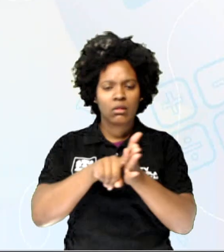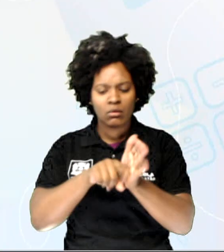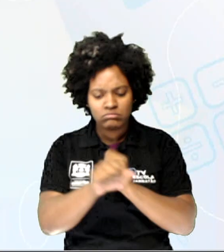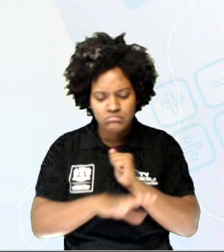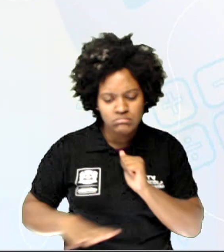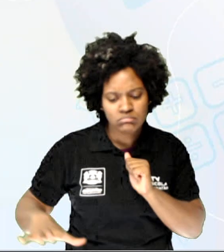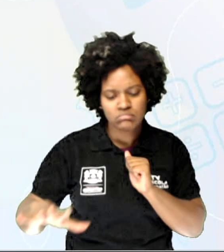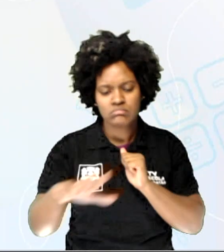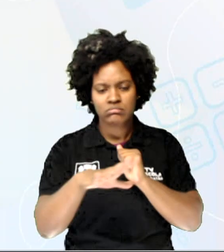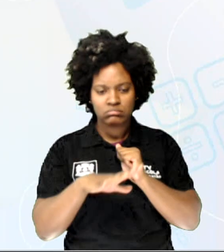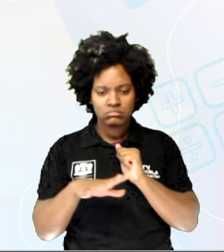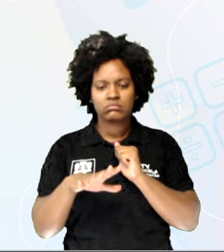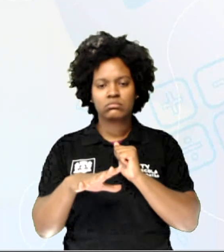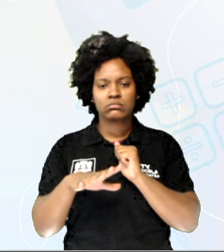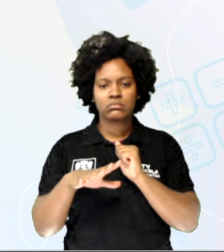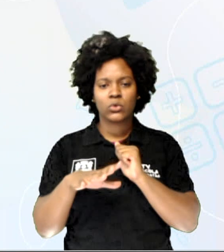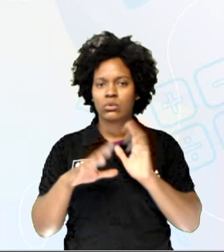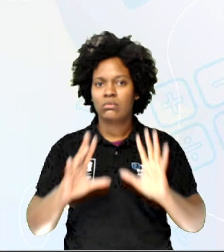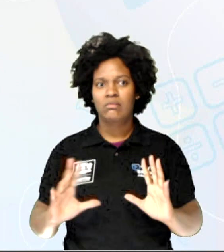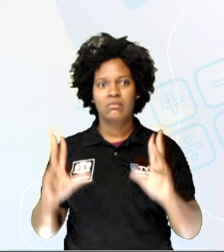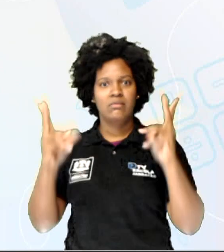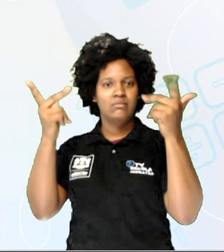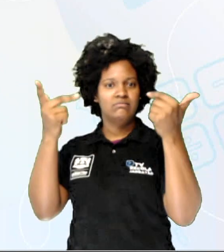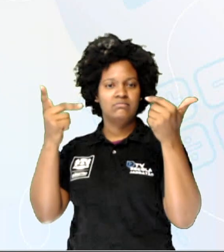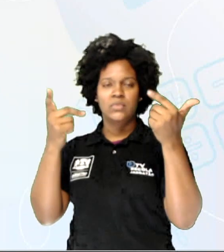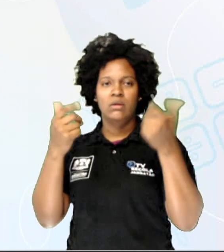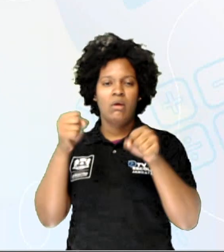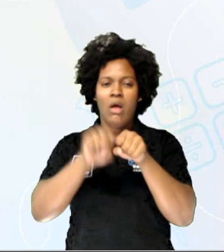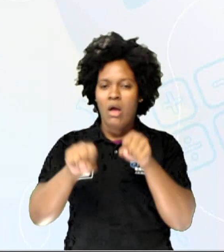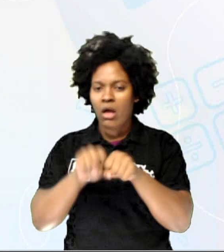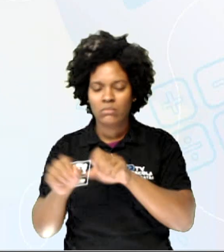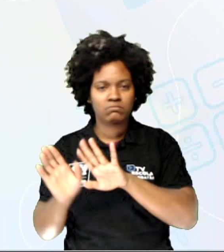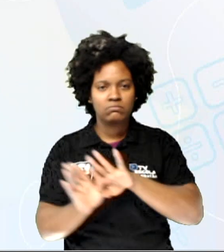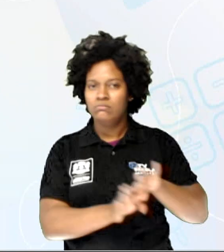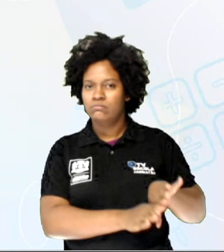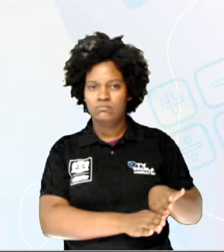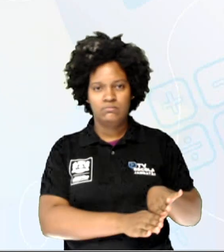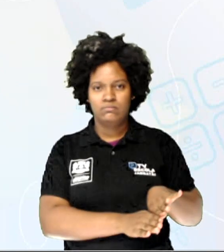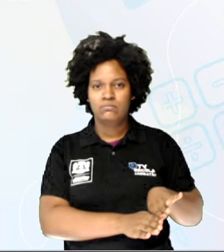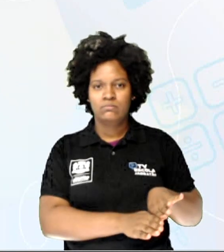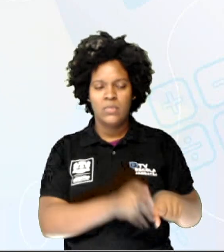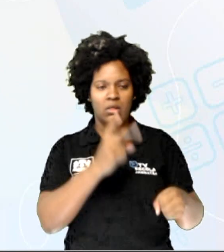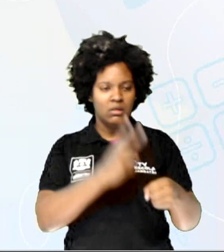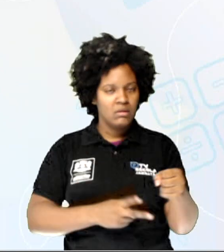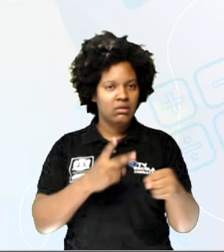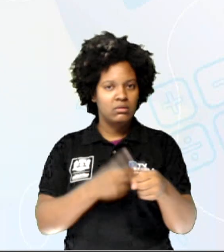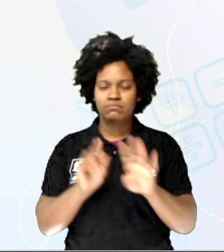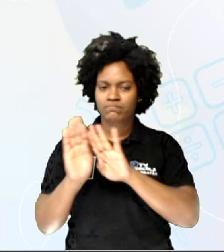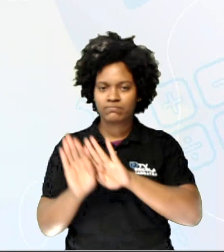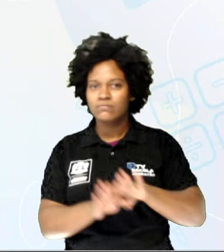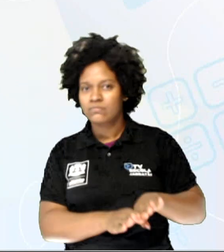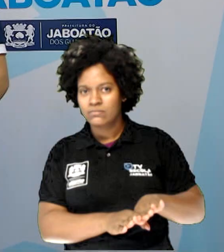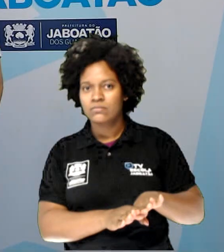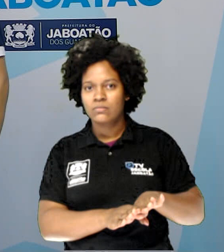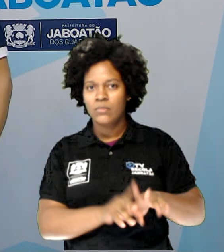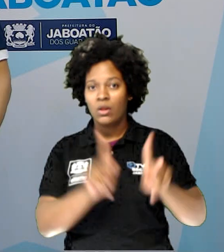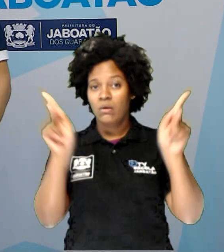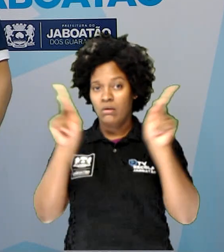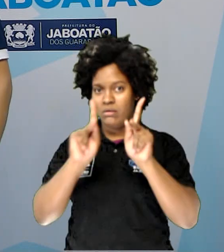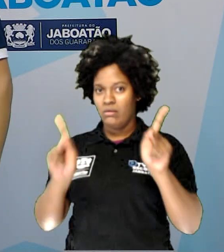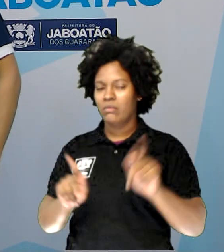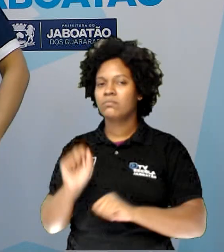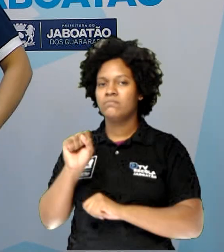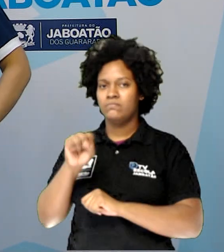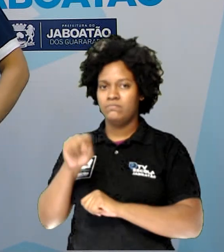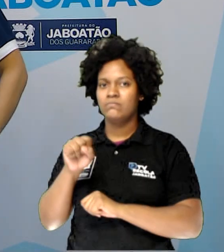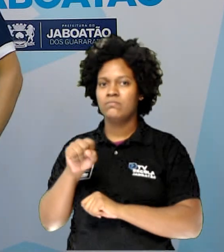lugar onde se tenha festa, onde não se tenha morte, onde não se tenha violência, pelo contrário, que a gente tenha paz. Então, é